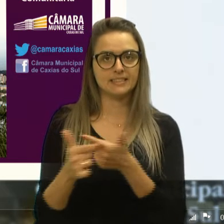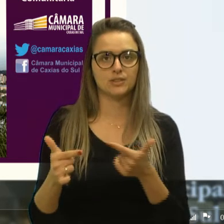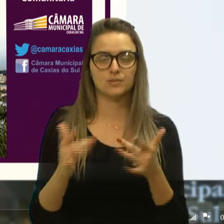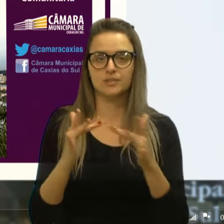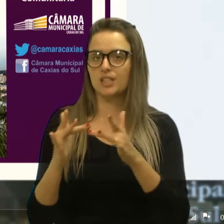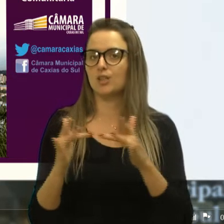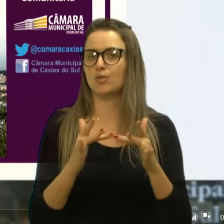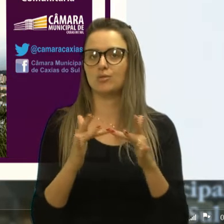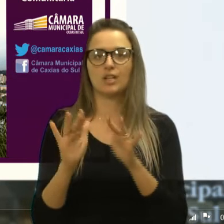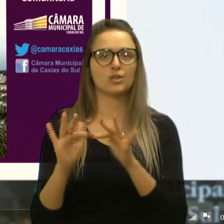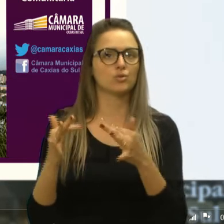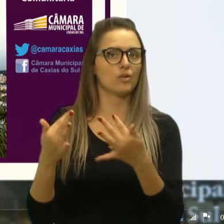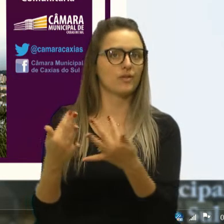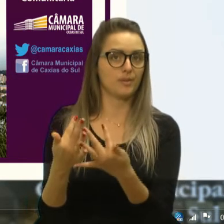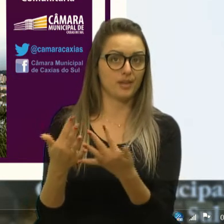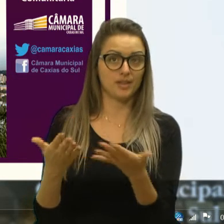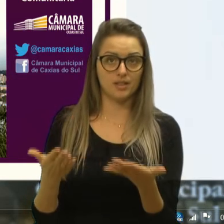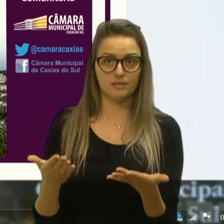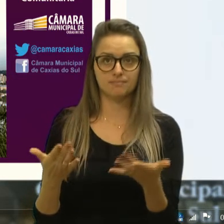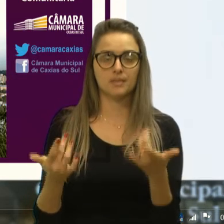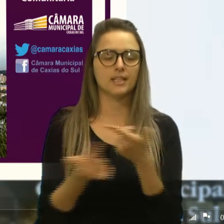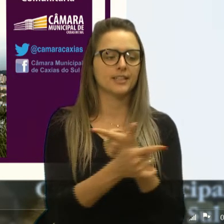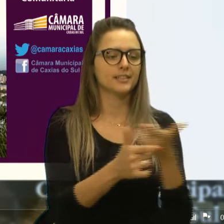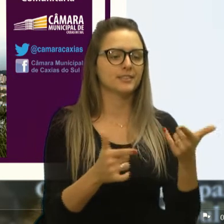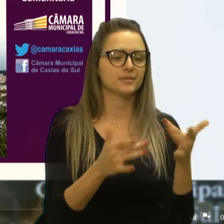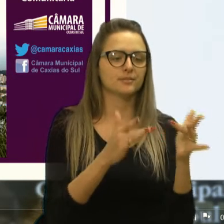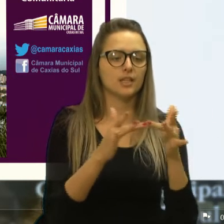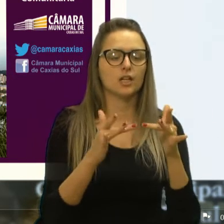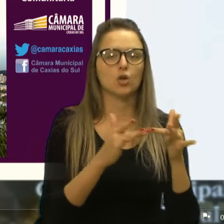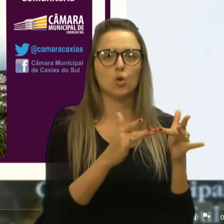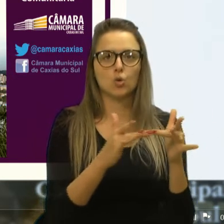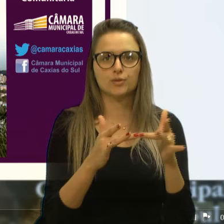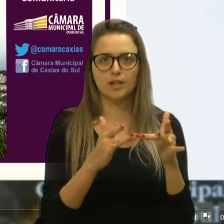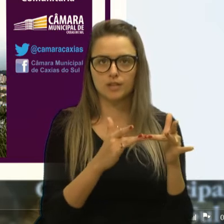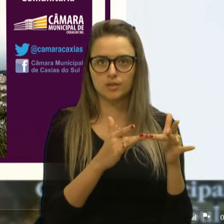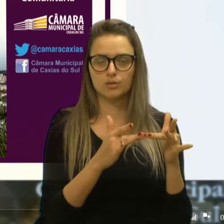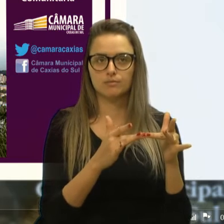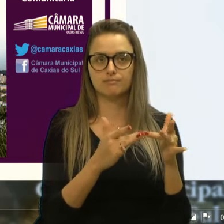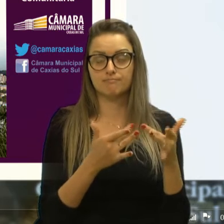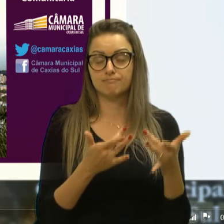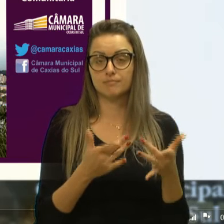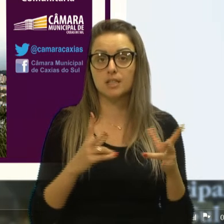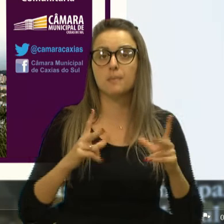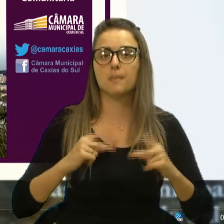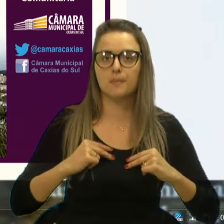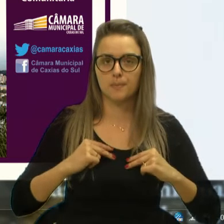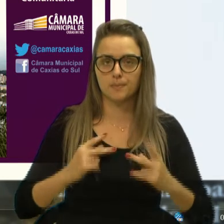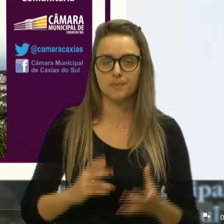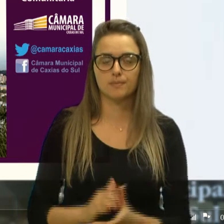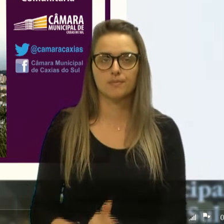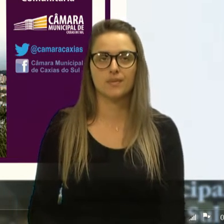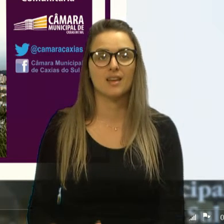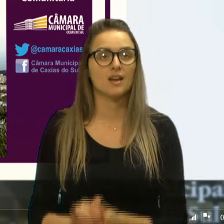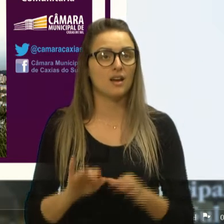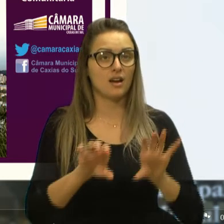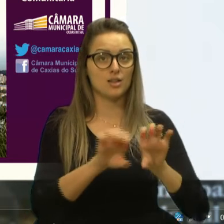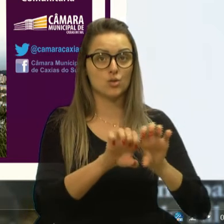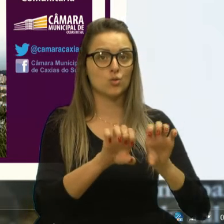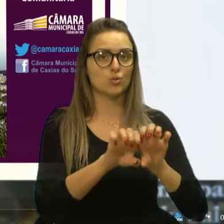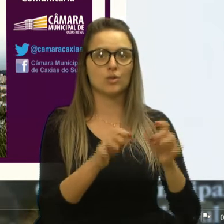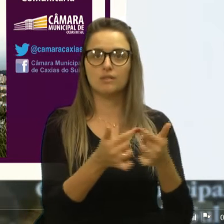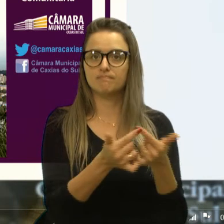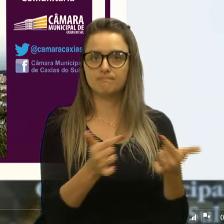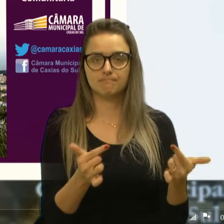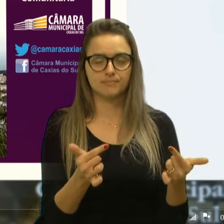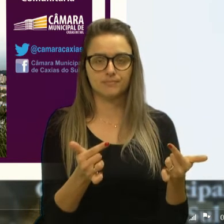por muitas vezes não tenham contato que merece a estrutura é melhor então muitas